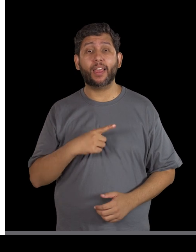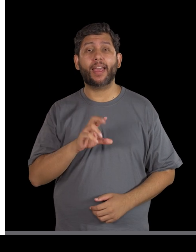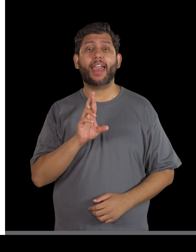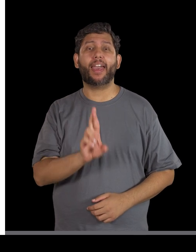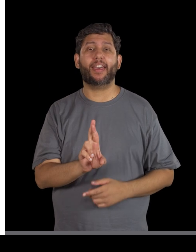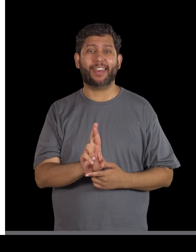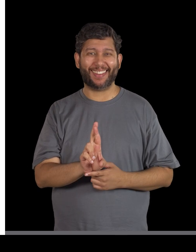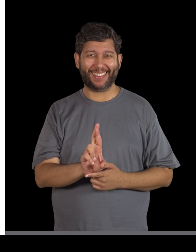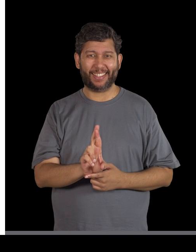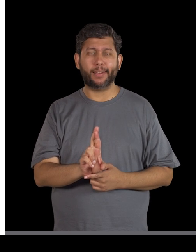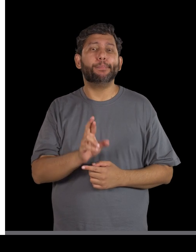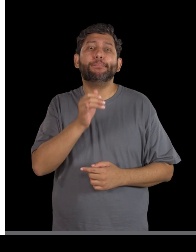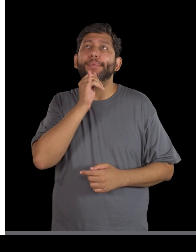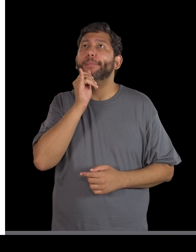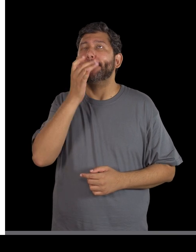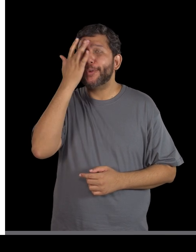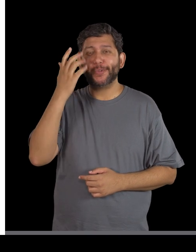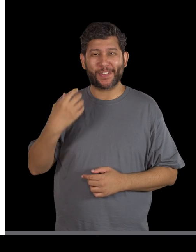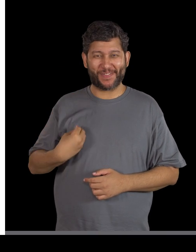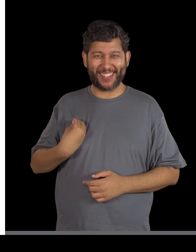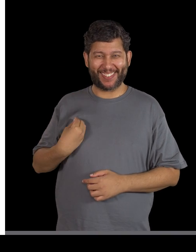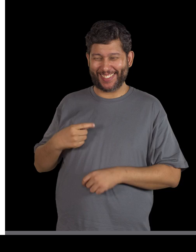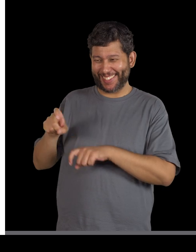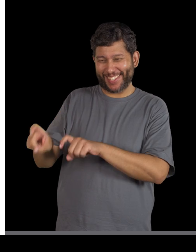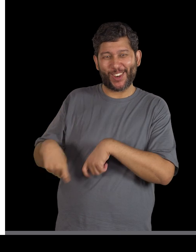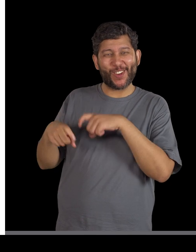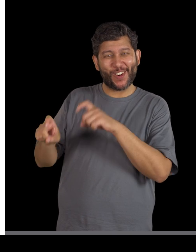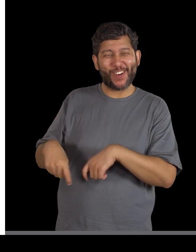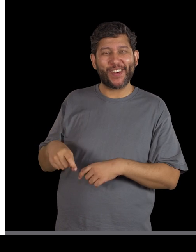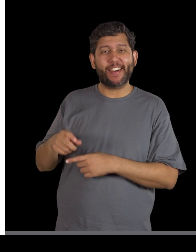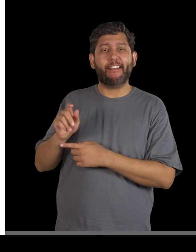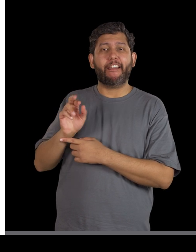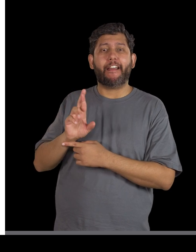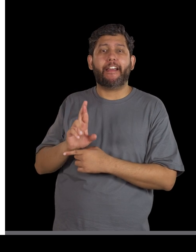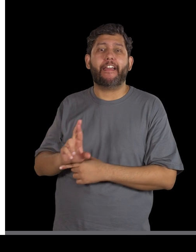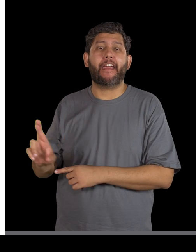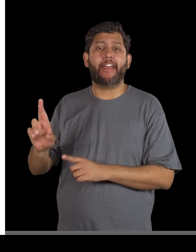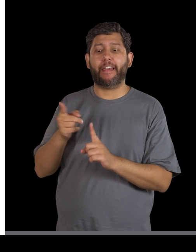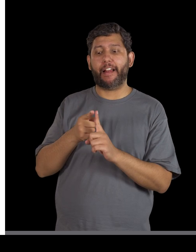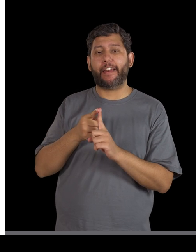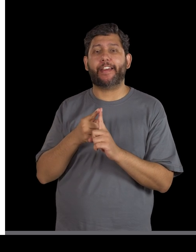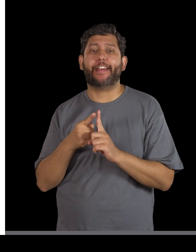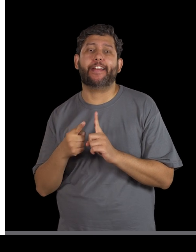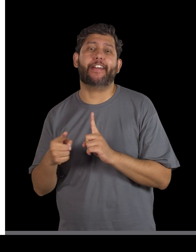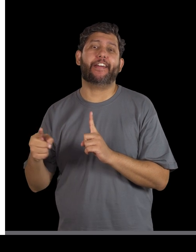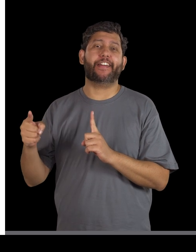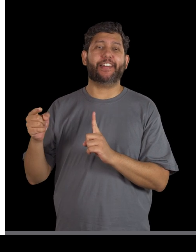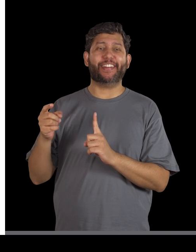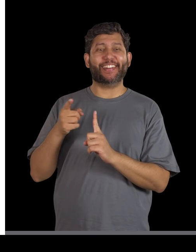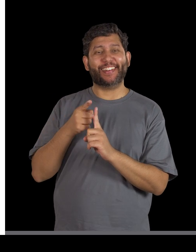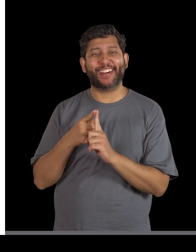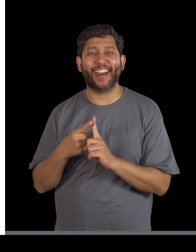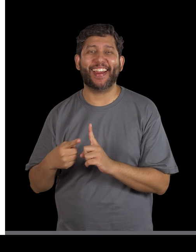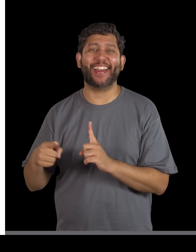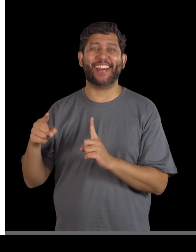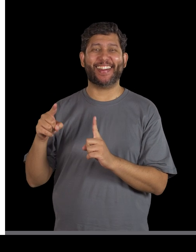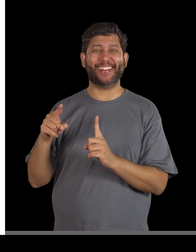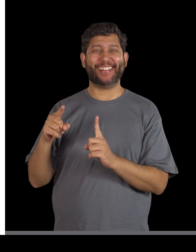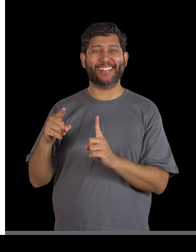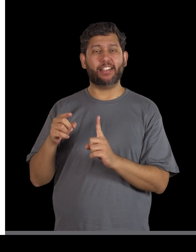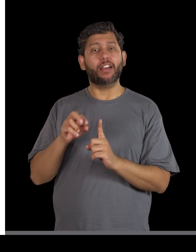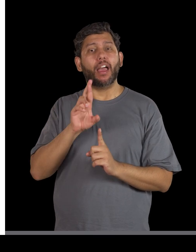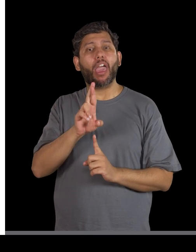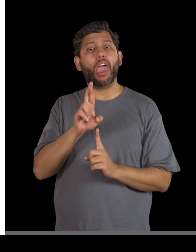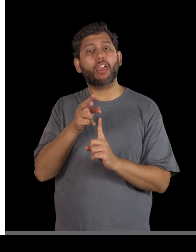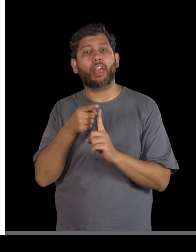R retroflexo, que é o R do interior, como paper, rose, rat. Então é